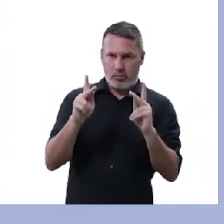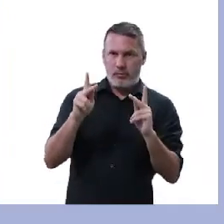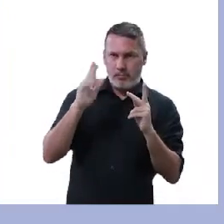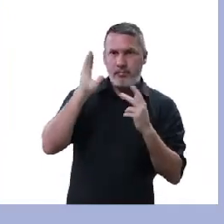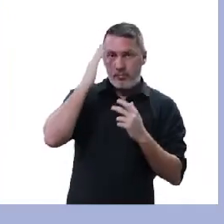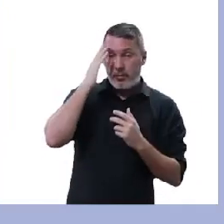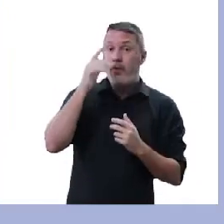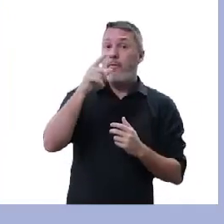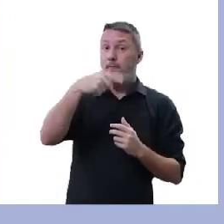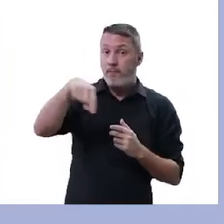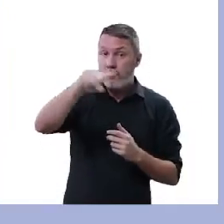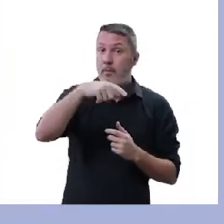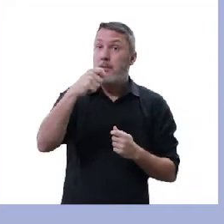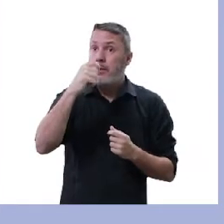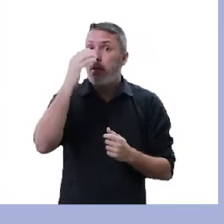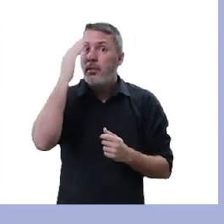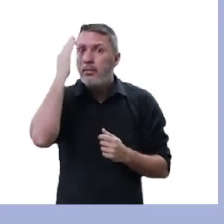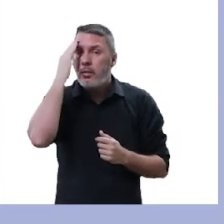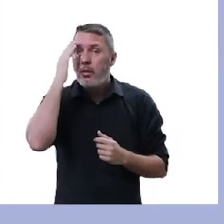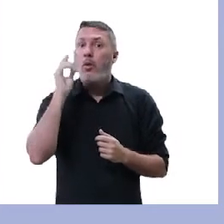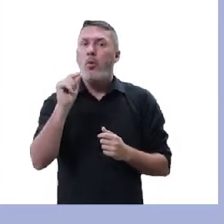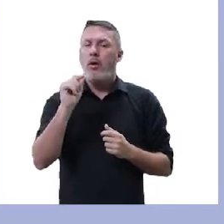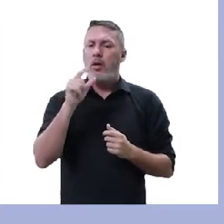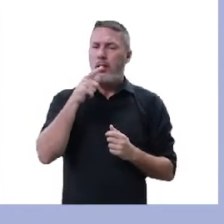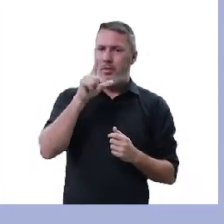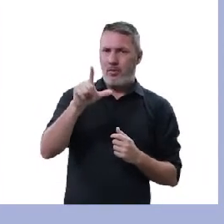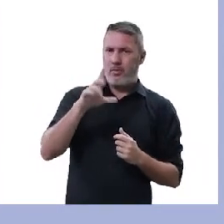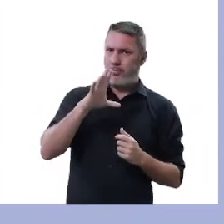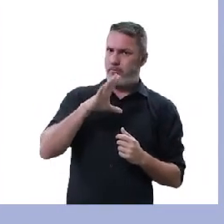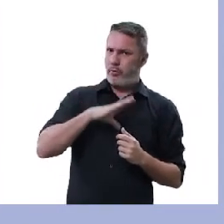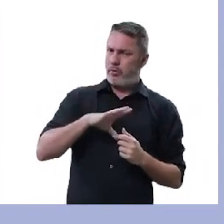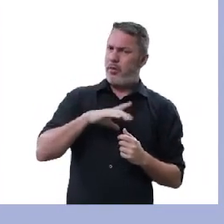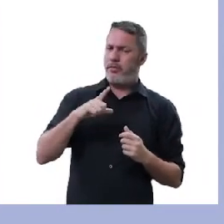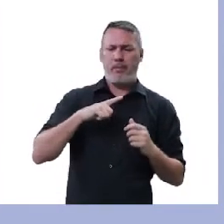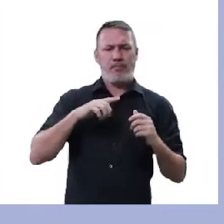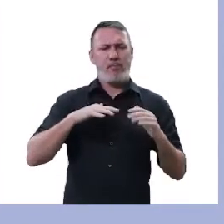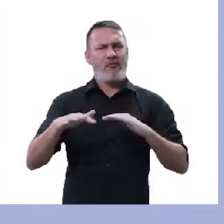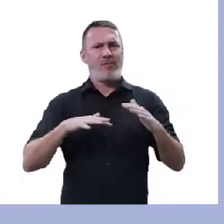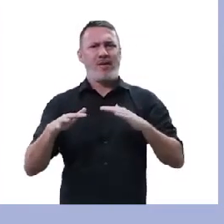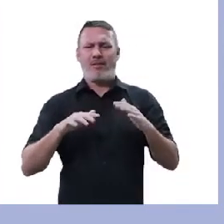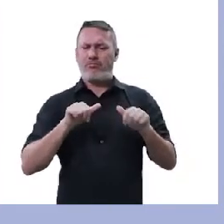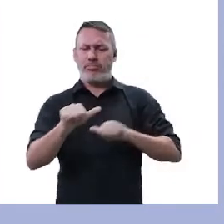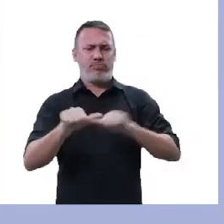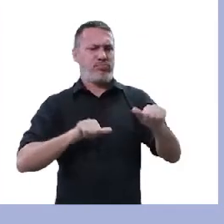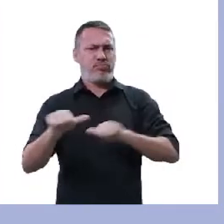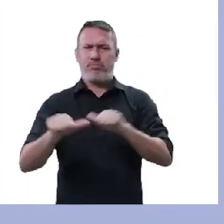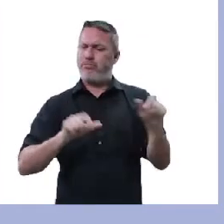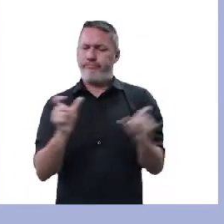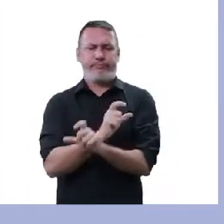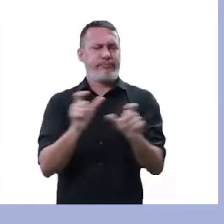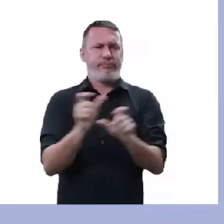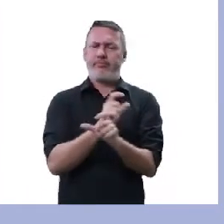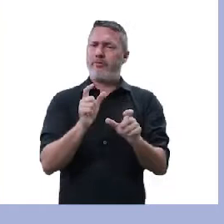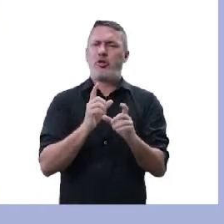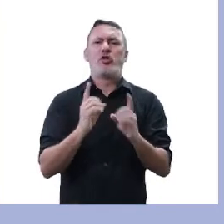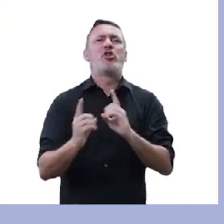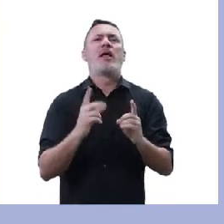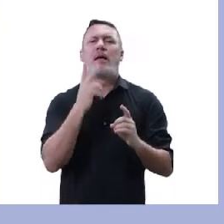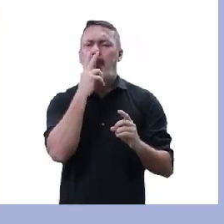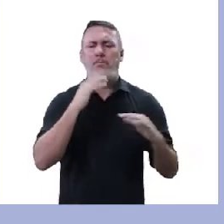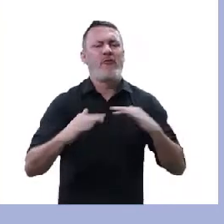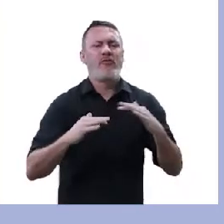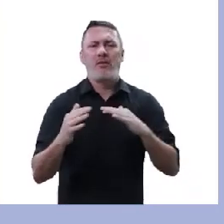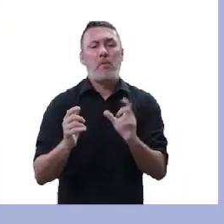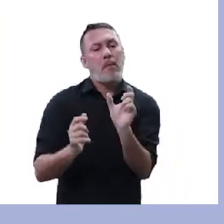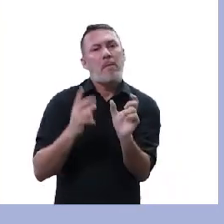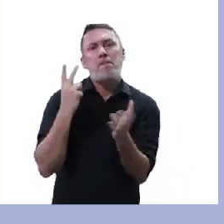Ok, queridos? Você precisa entender que a nossa língua, ela é dinâmica e mutável. Ela é dinâmica porque ela